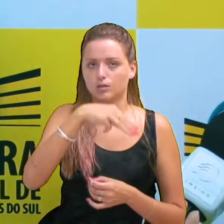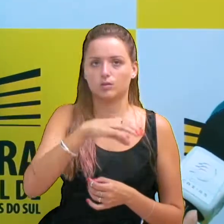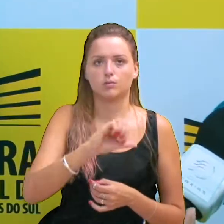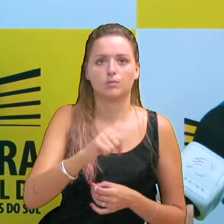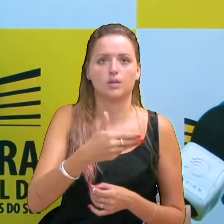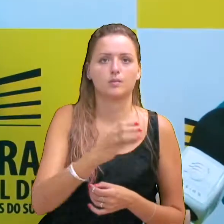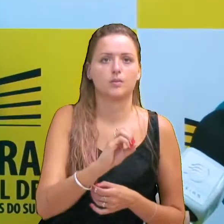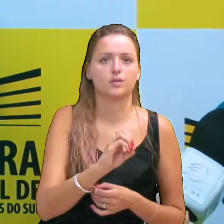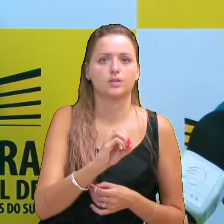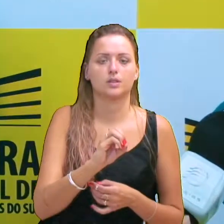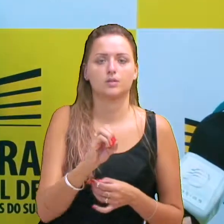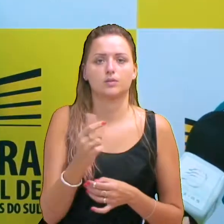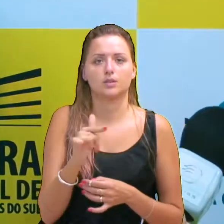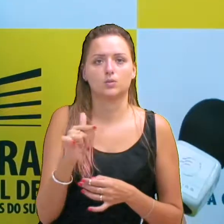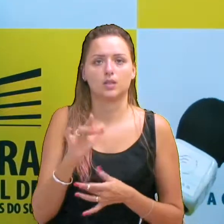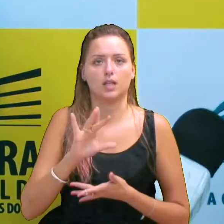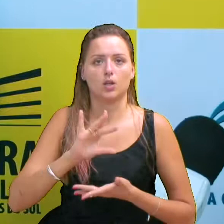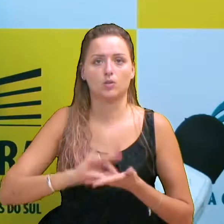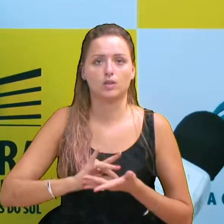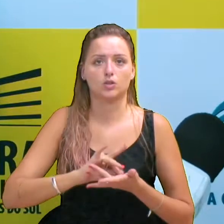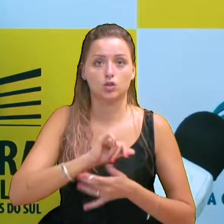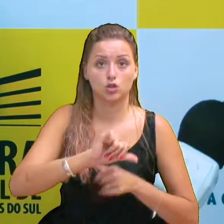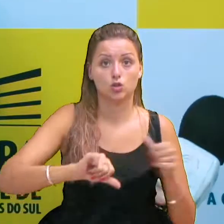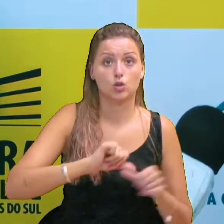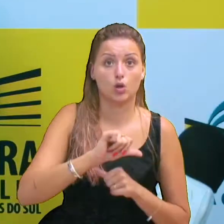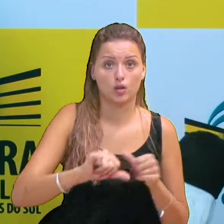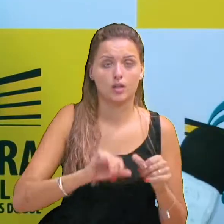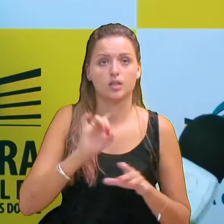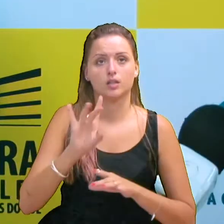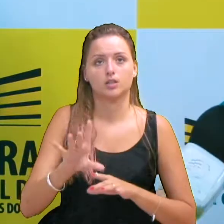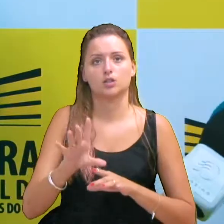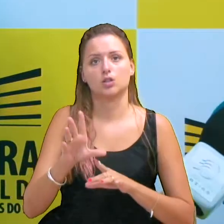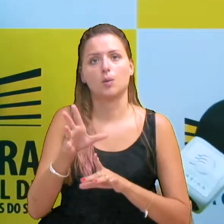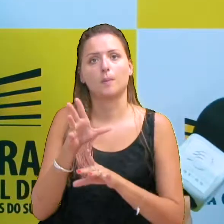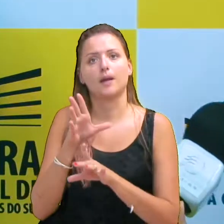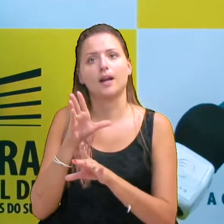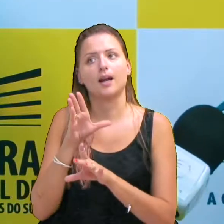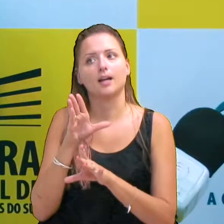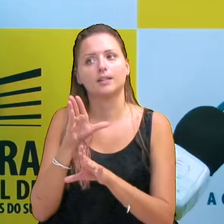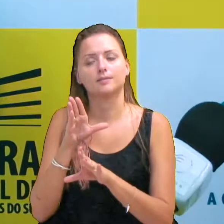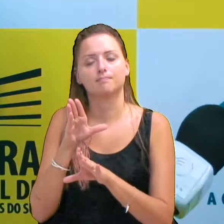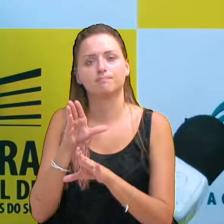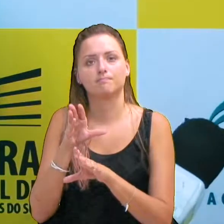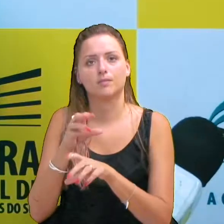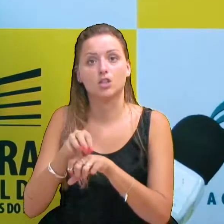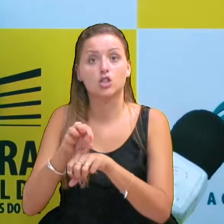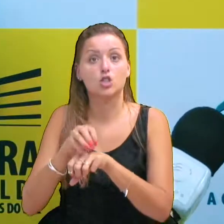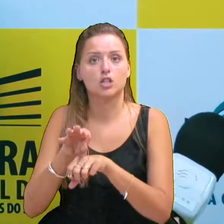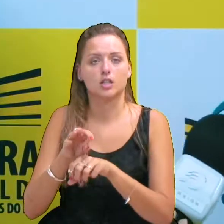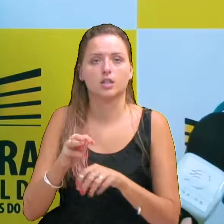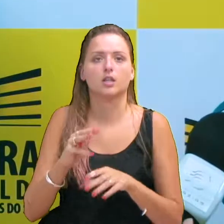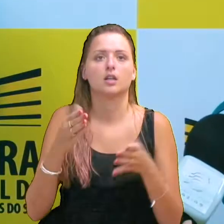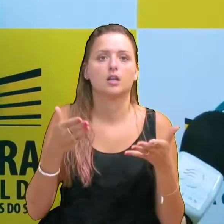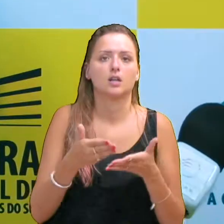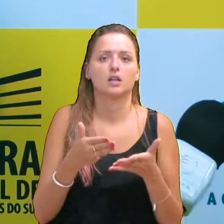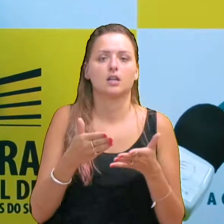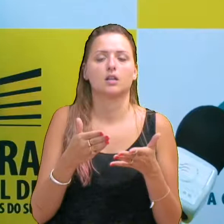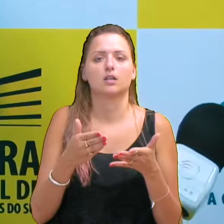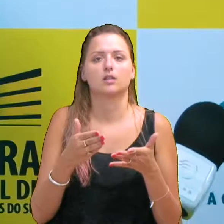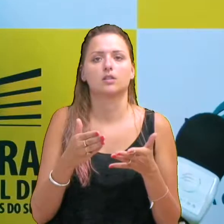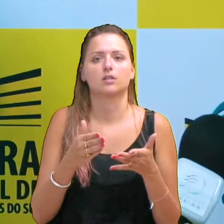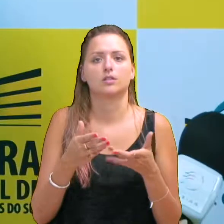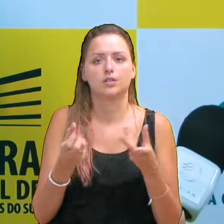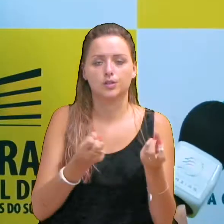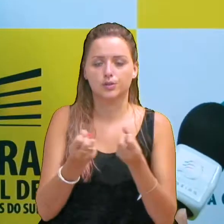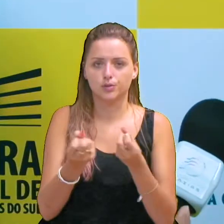ela não tem força concreta de mudança, a não ser de pressão. O senhor, agora essa moção então vai para os órgãos ligados ao trânsito e também